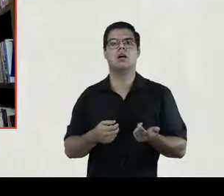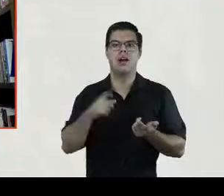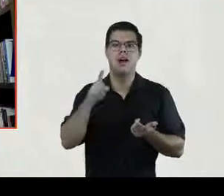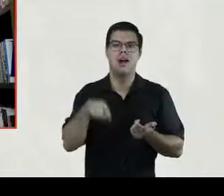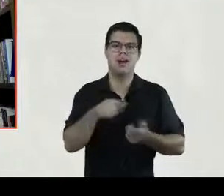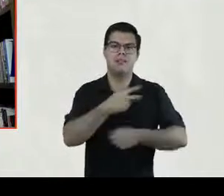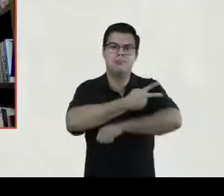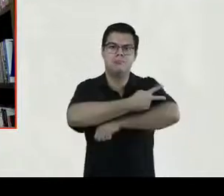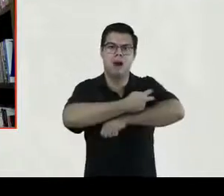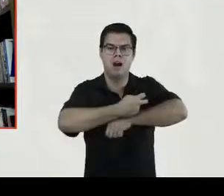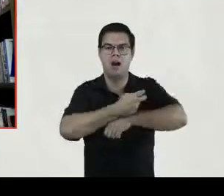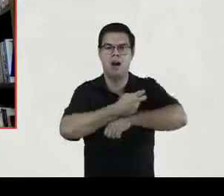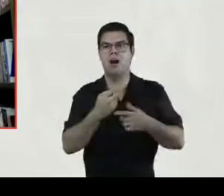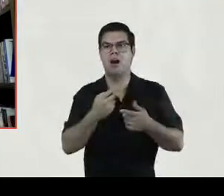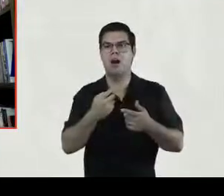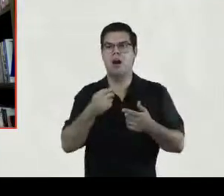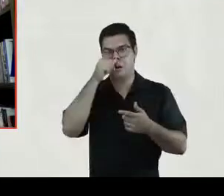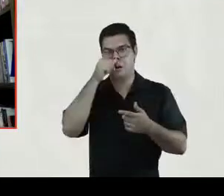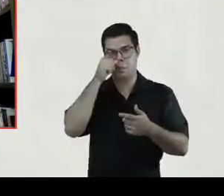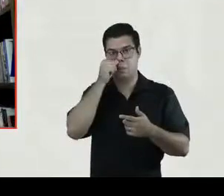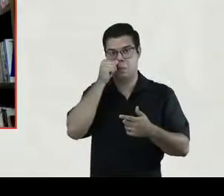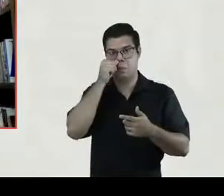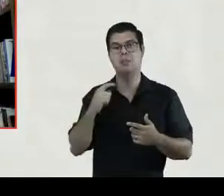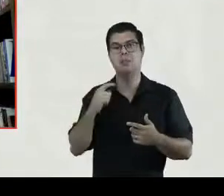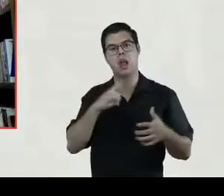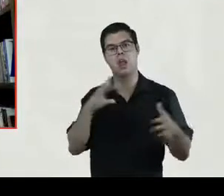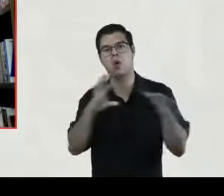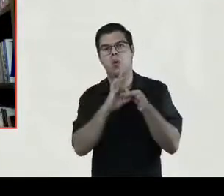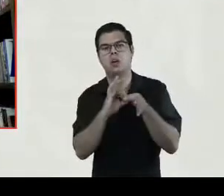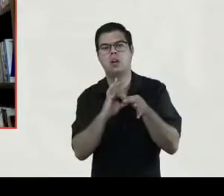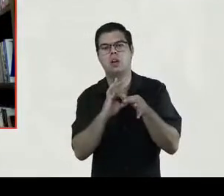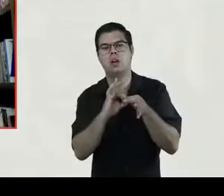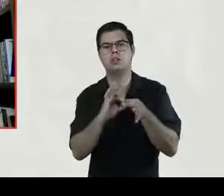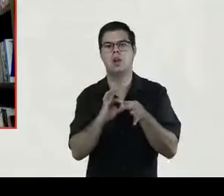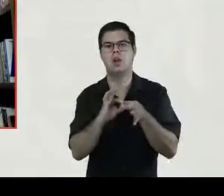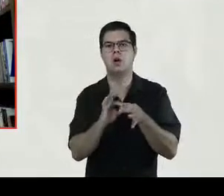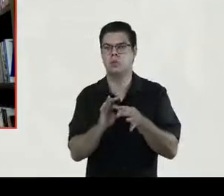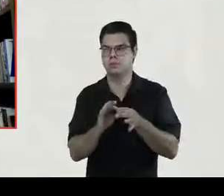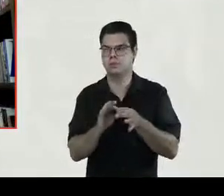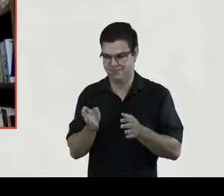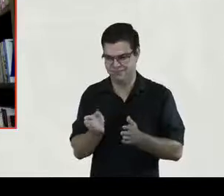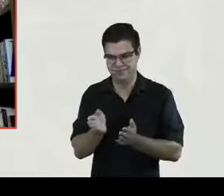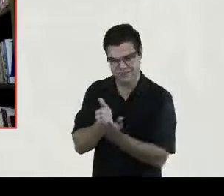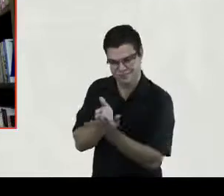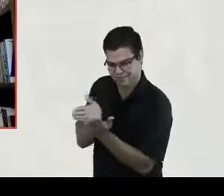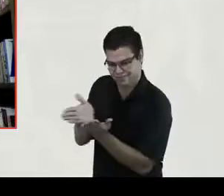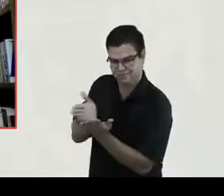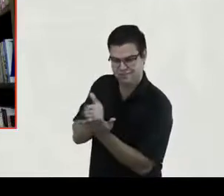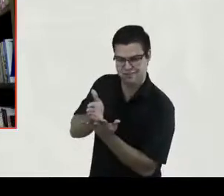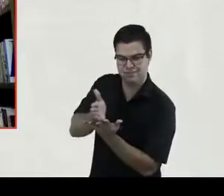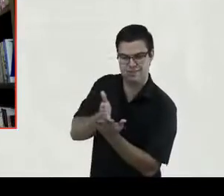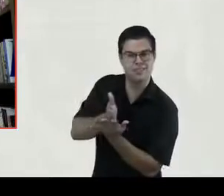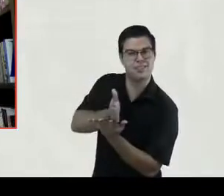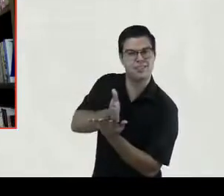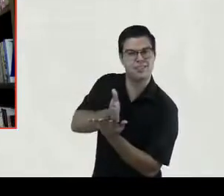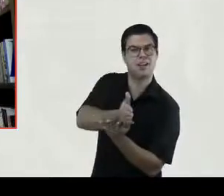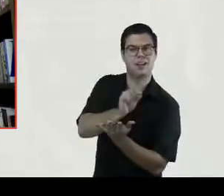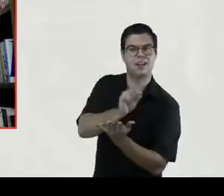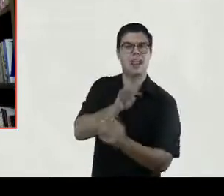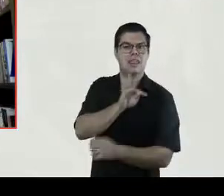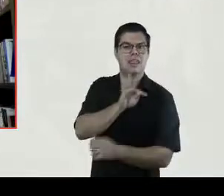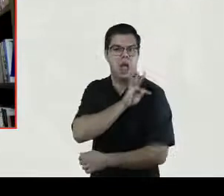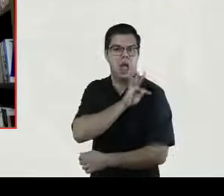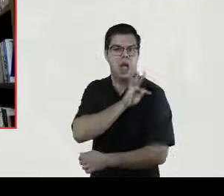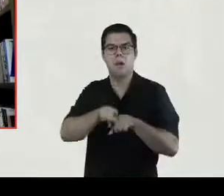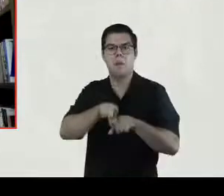episteme de um formato triangular, né, que conectaria em cada um dos eixos o humano, a técnica e a matéria, né,